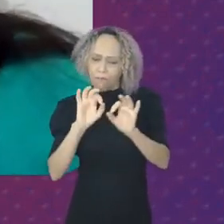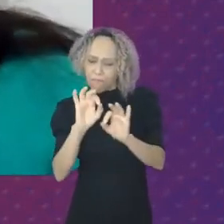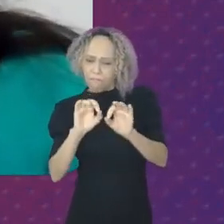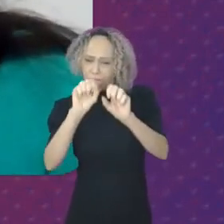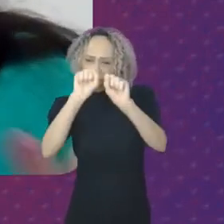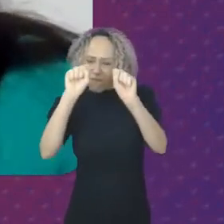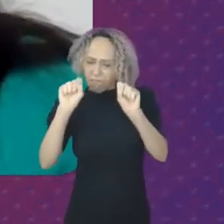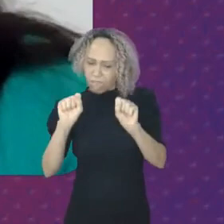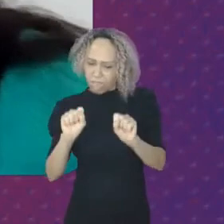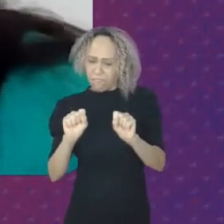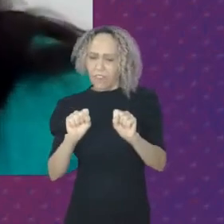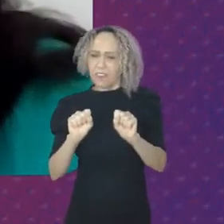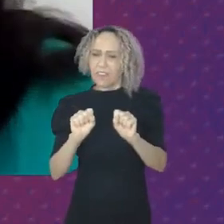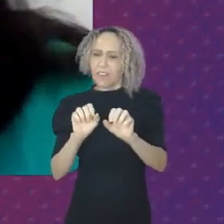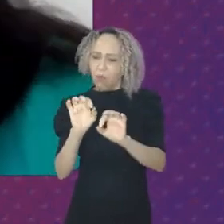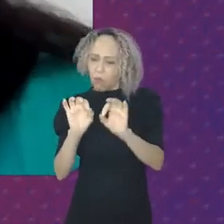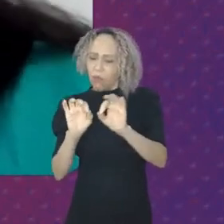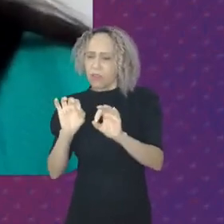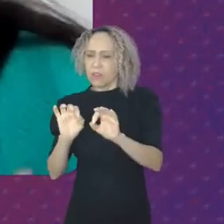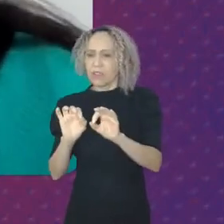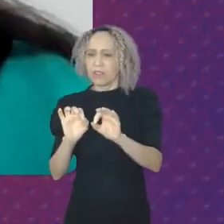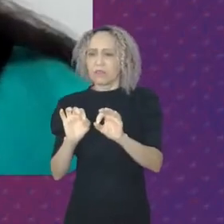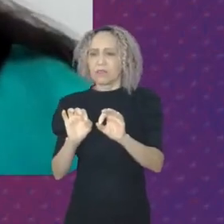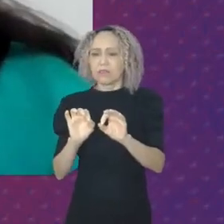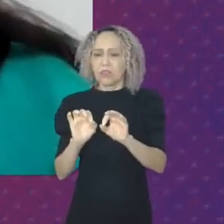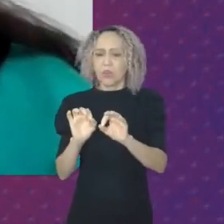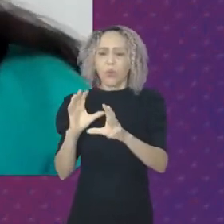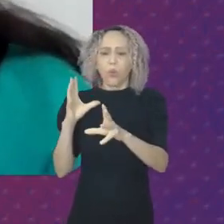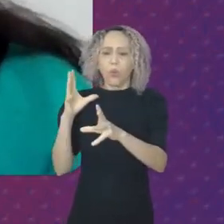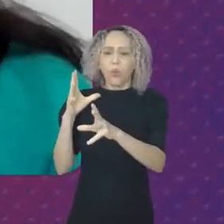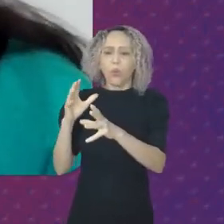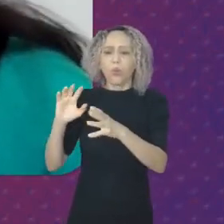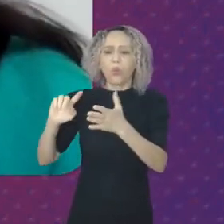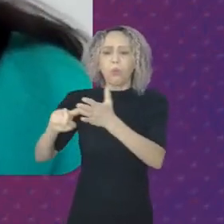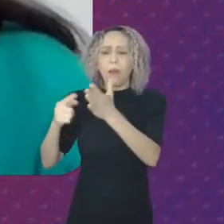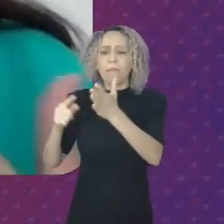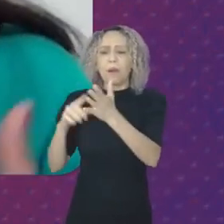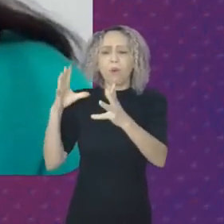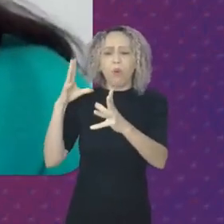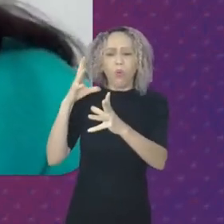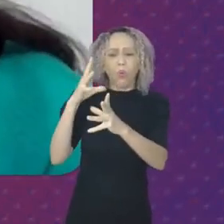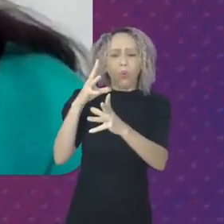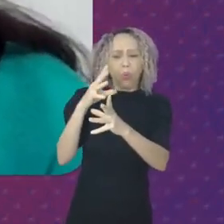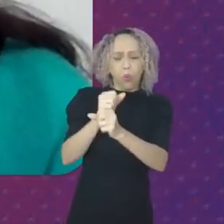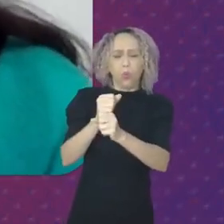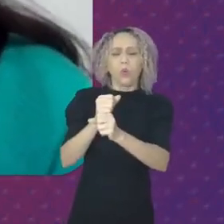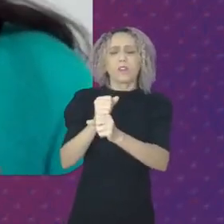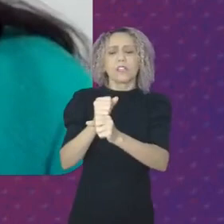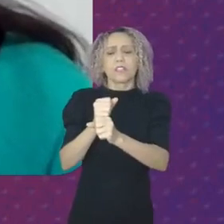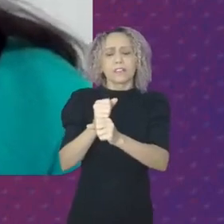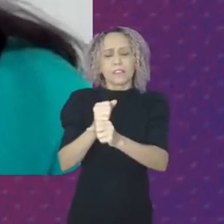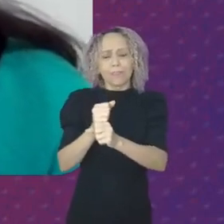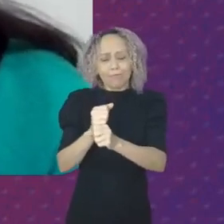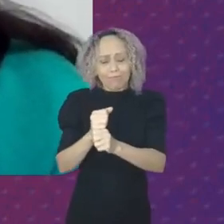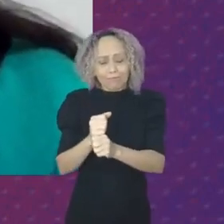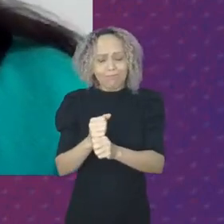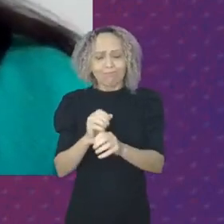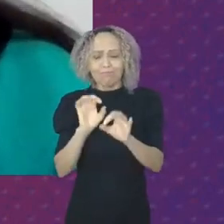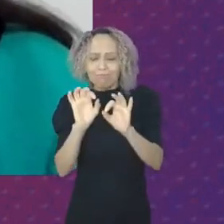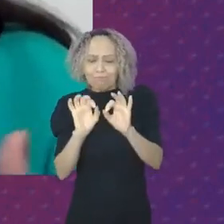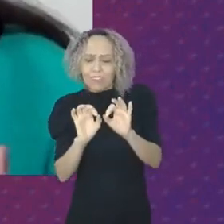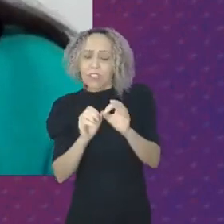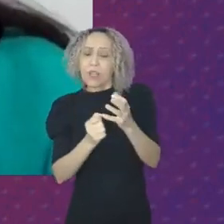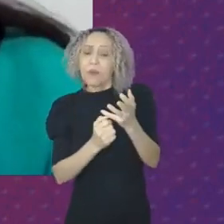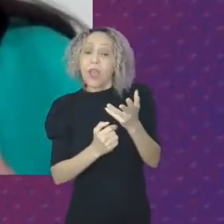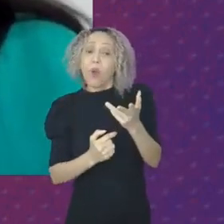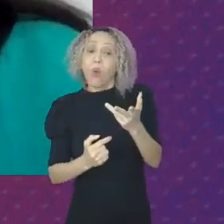dos dados. O 180, ele serve para receber para receber esses dados, sistematizar